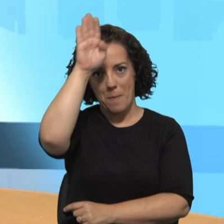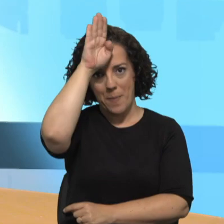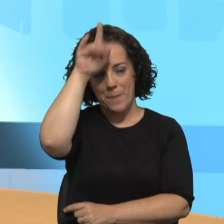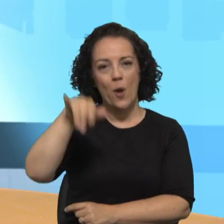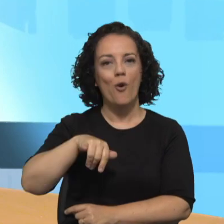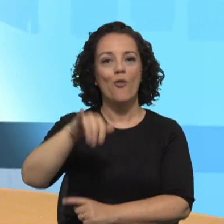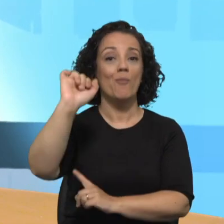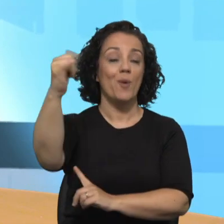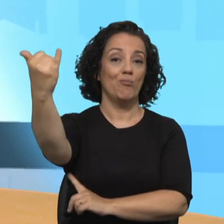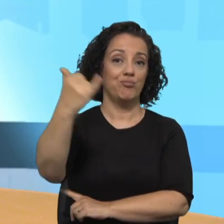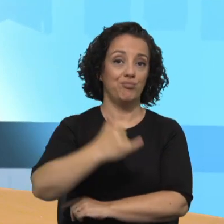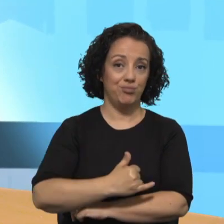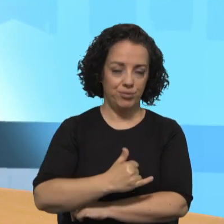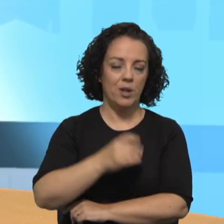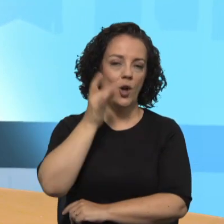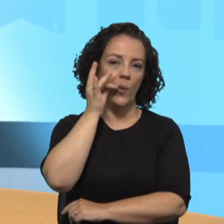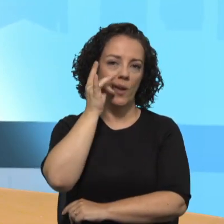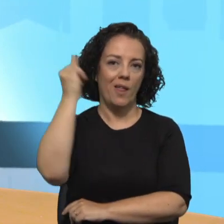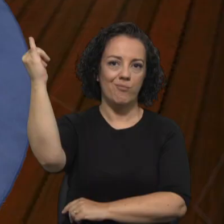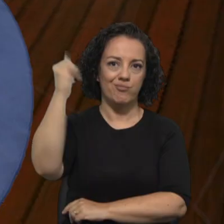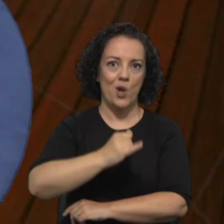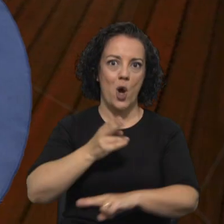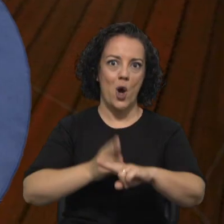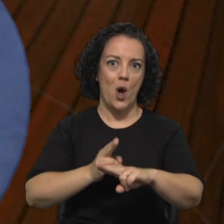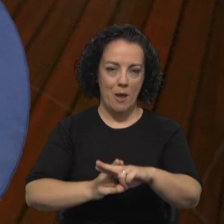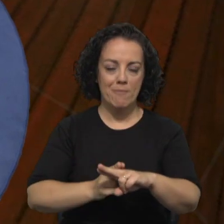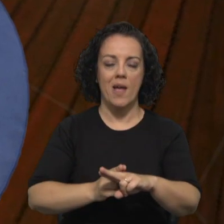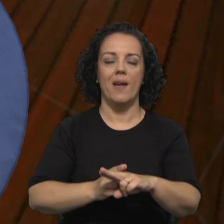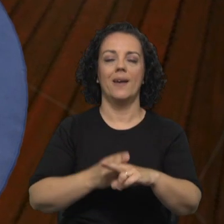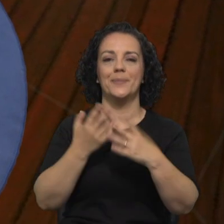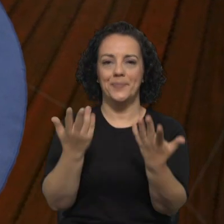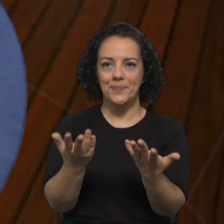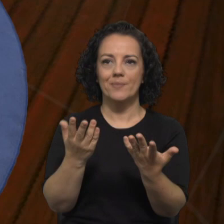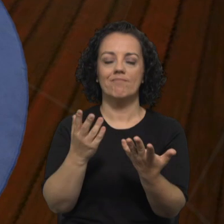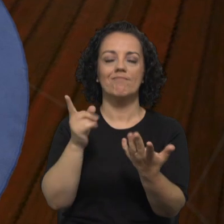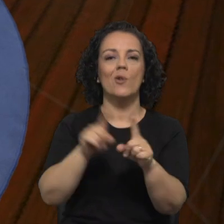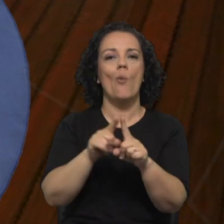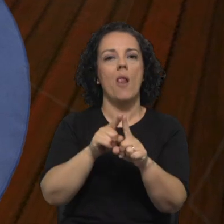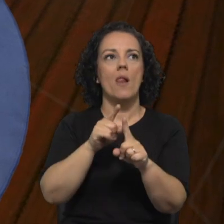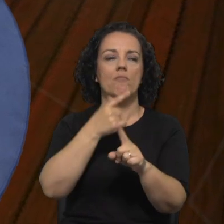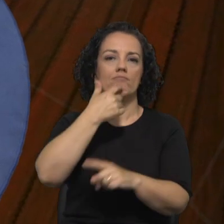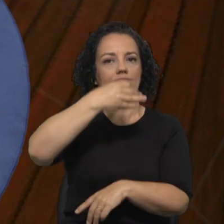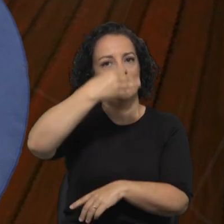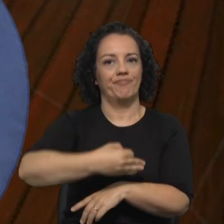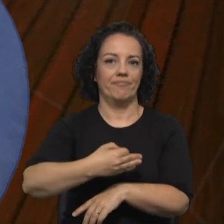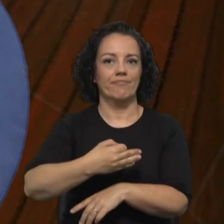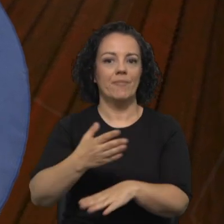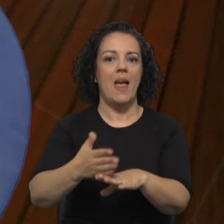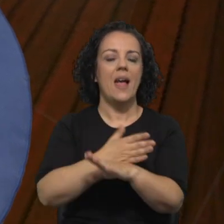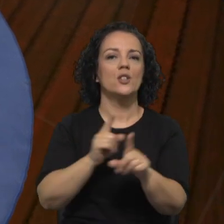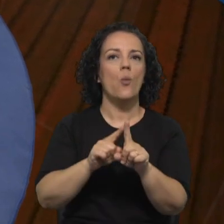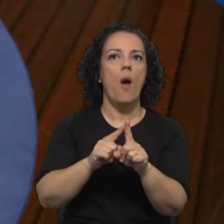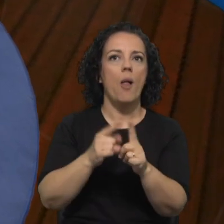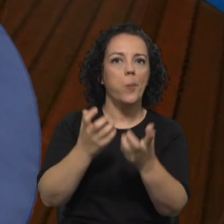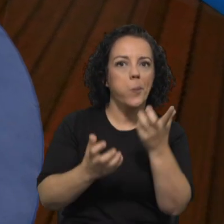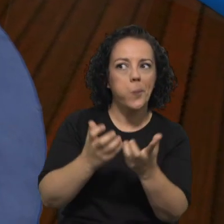de regresso de Budapeste para Roma. Portanto, isto era a confirmação que faltava para termos a certeza